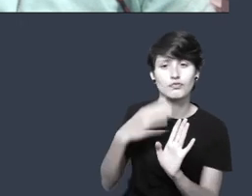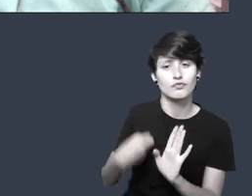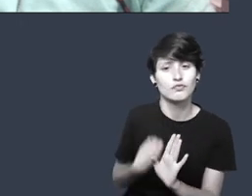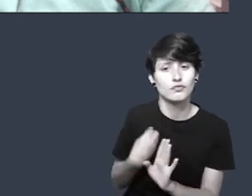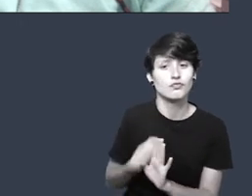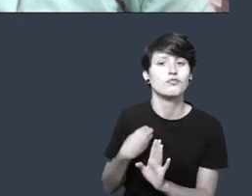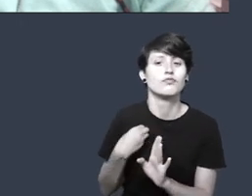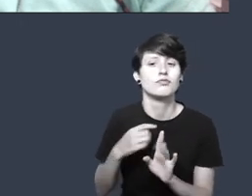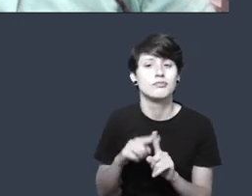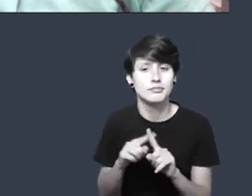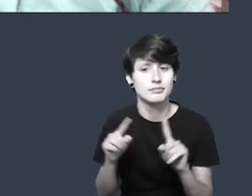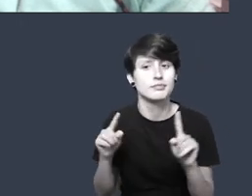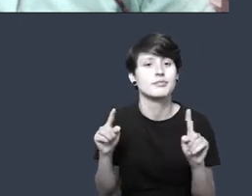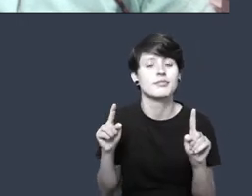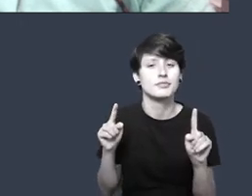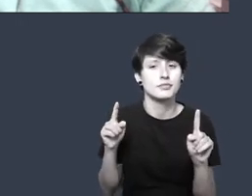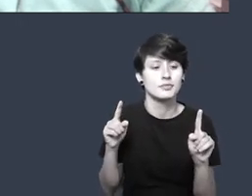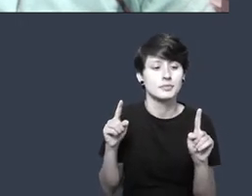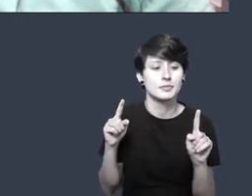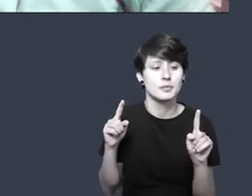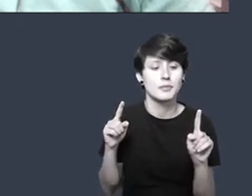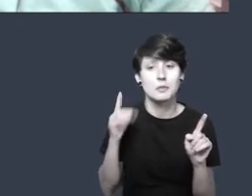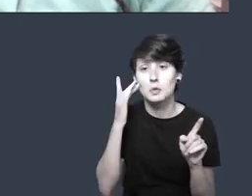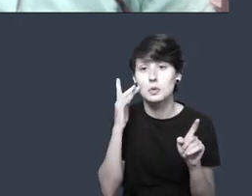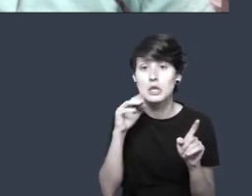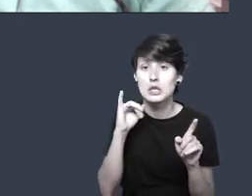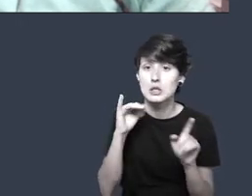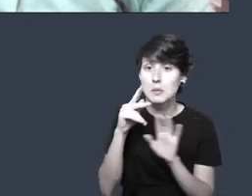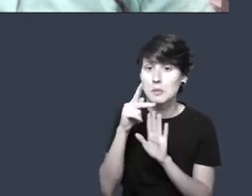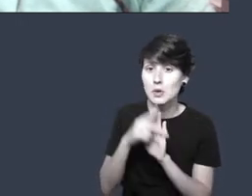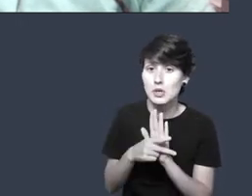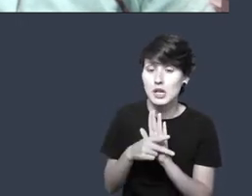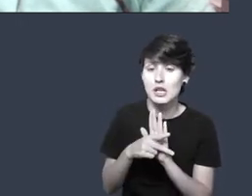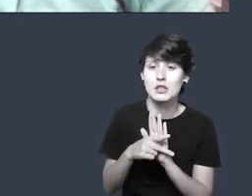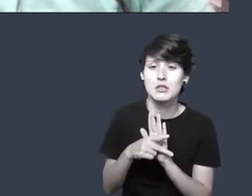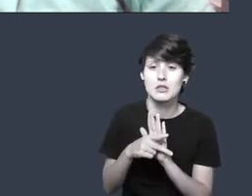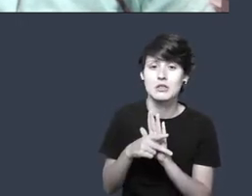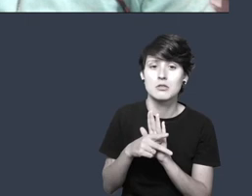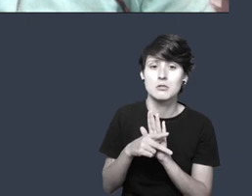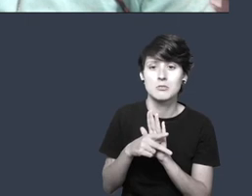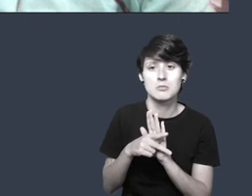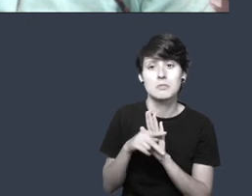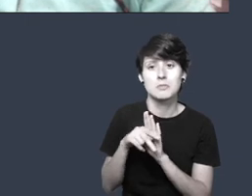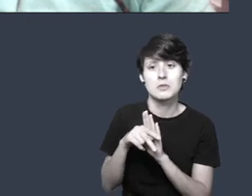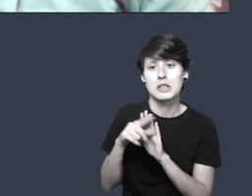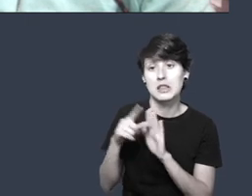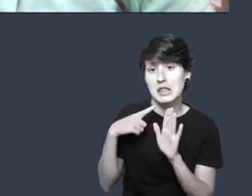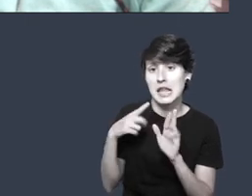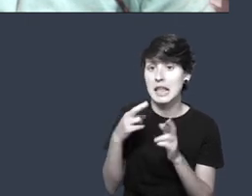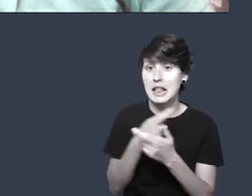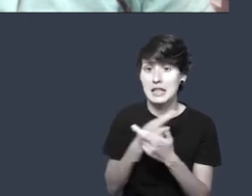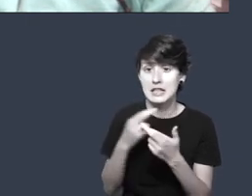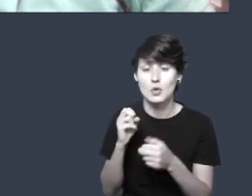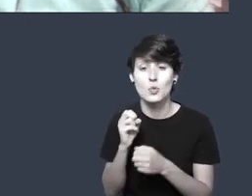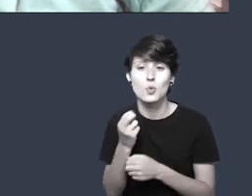mas não sei se o projeto Debater AI tem um pouco a ver.